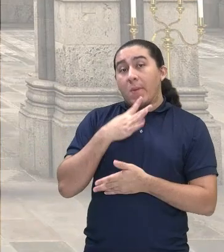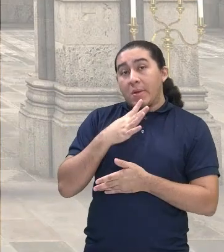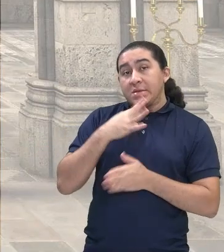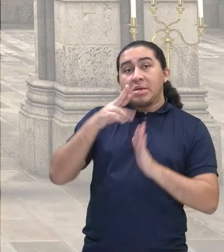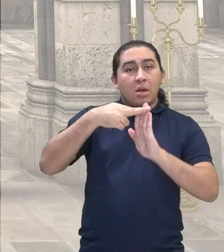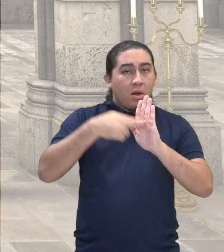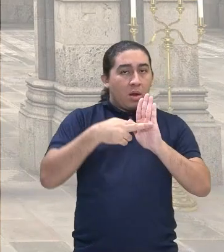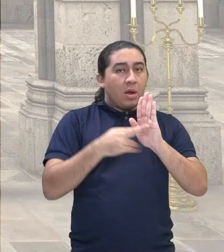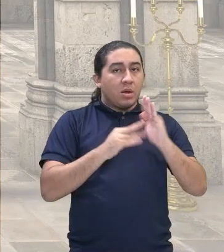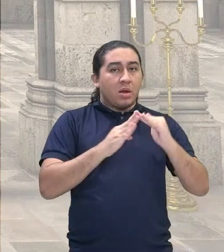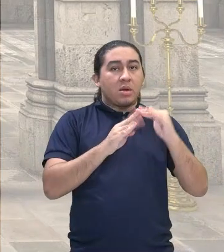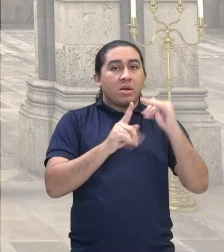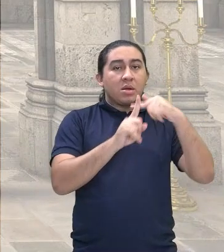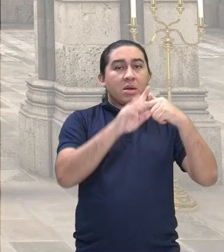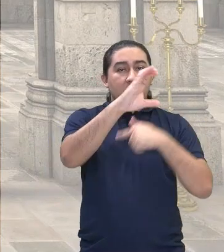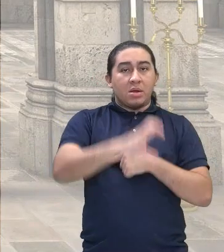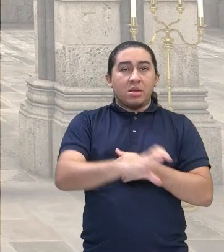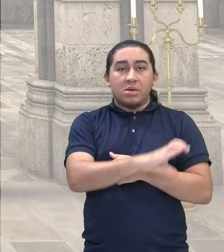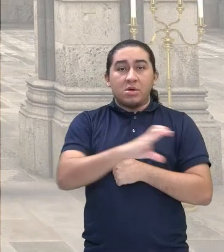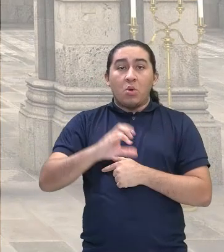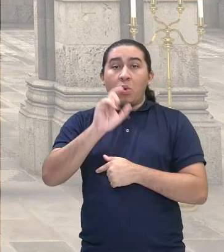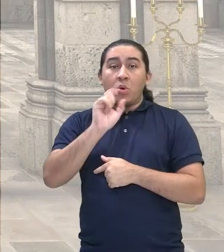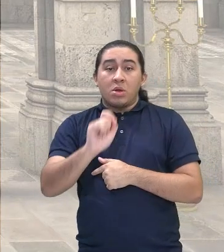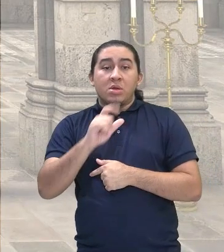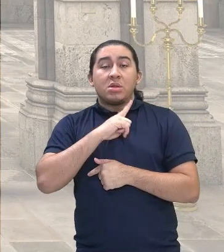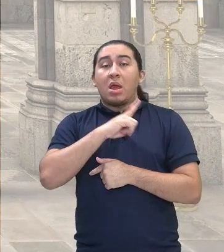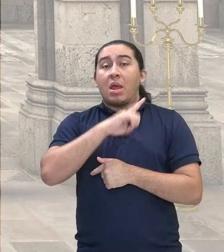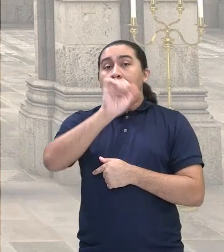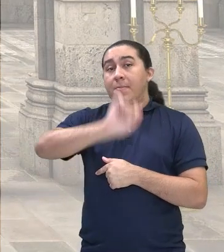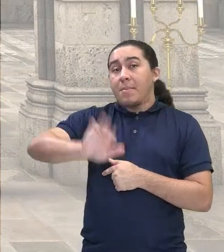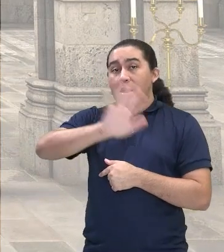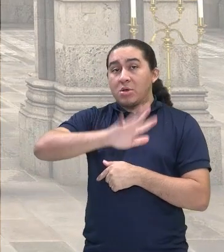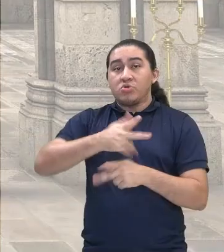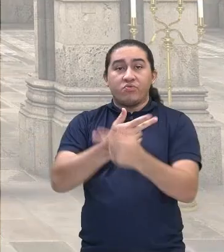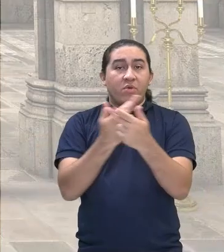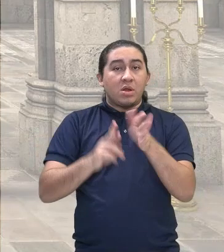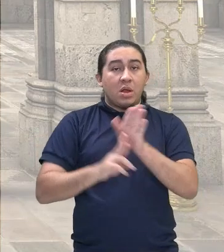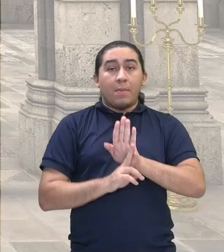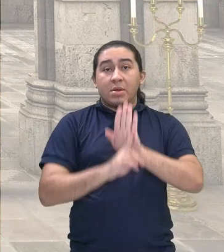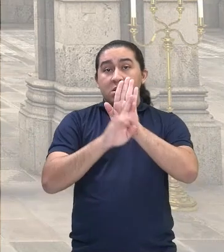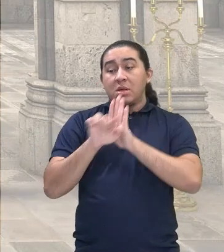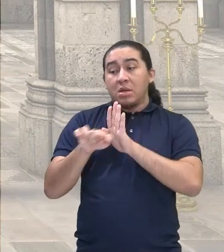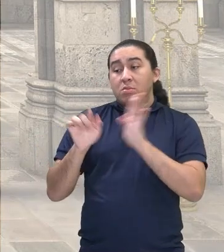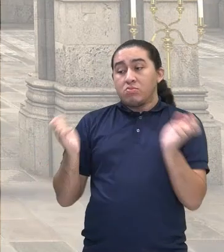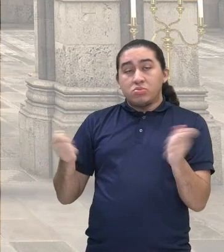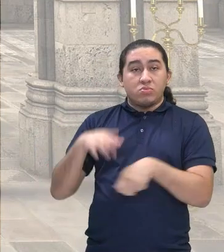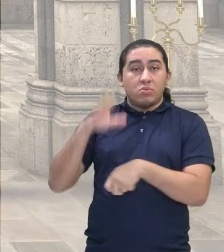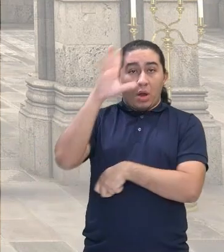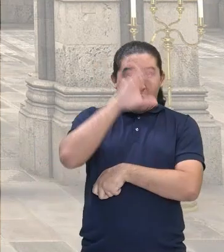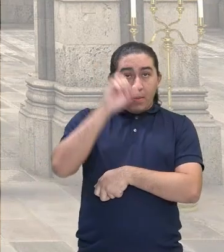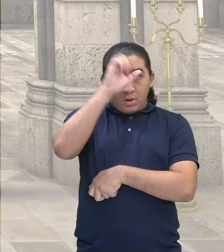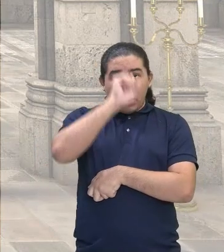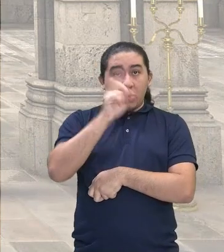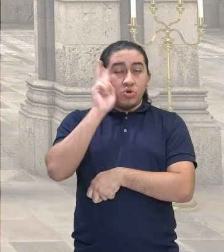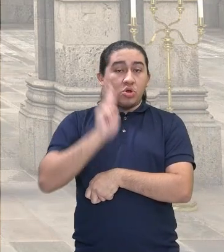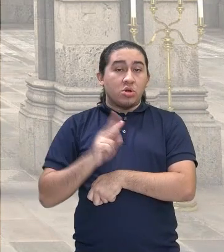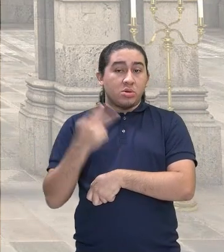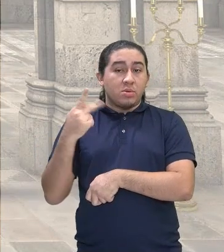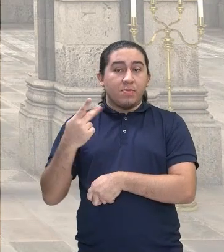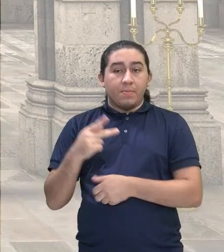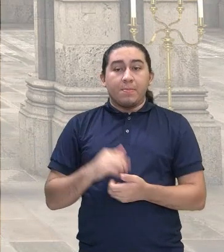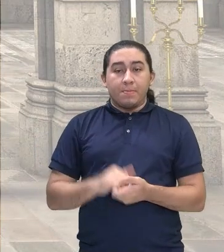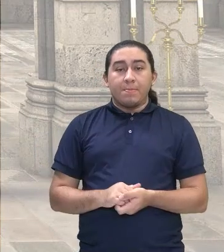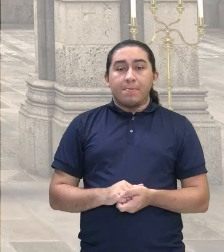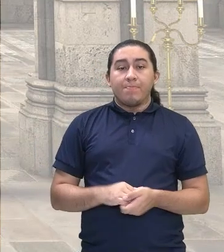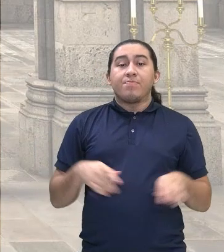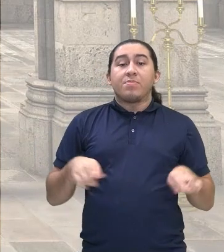Igreja Católica através dessas imagens, que é uma forma deles aprenderem as histórias bíblicas. E vamos